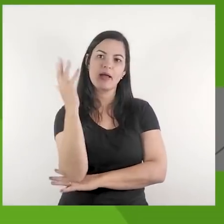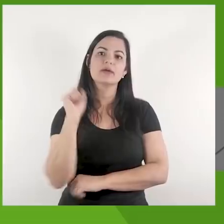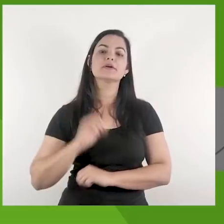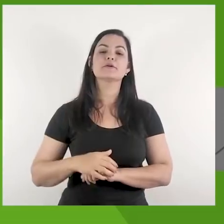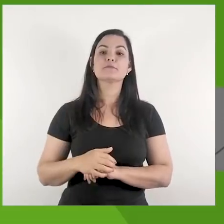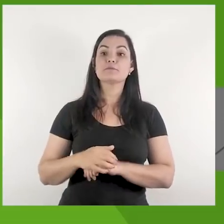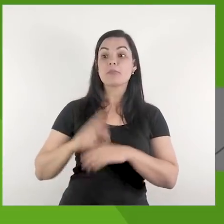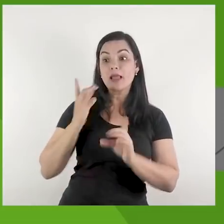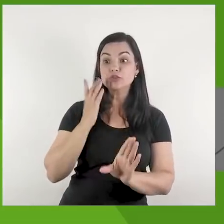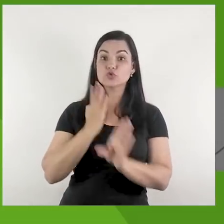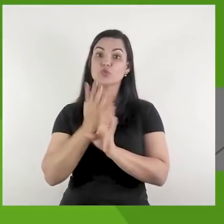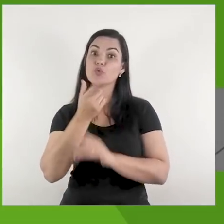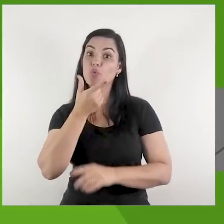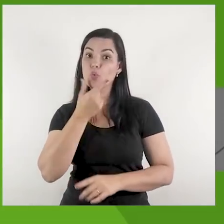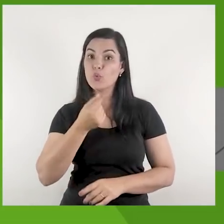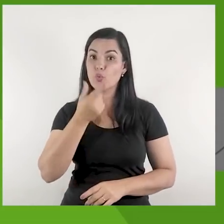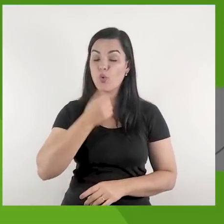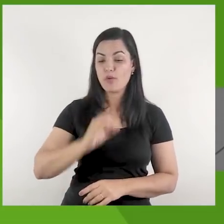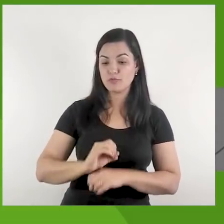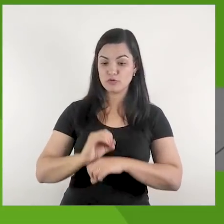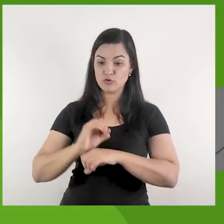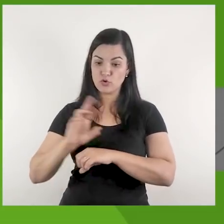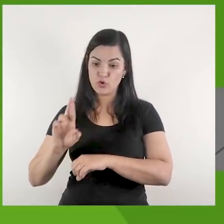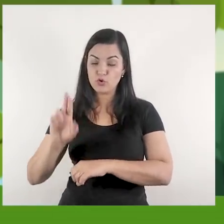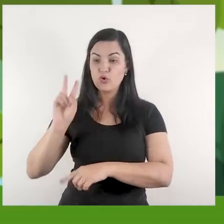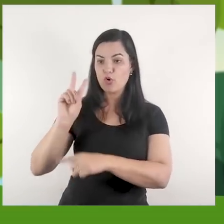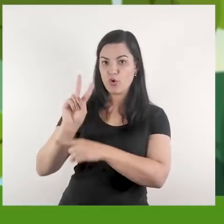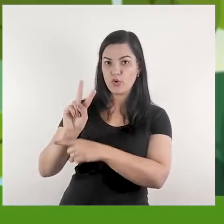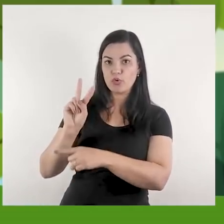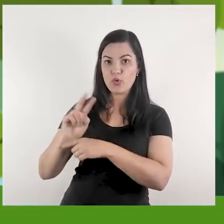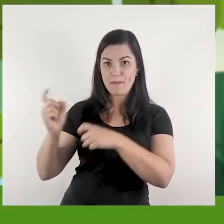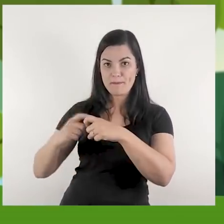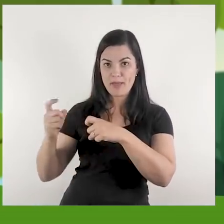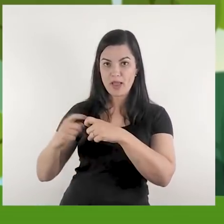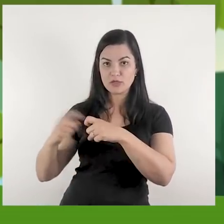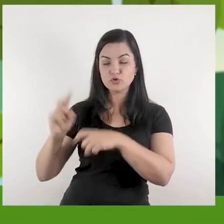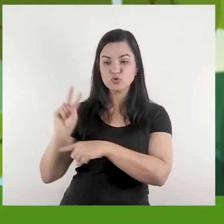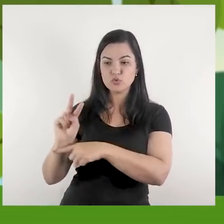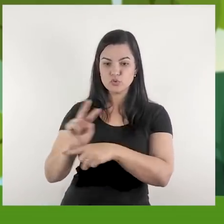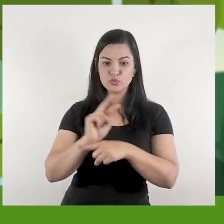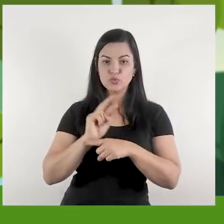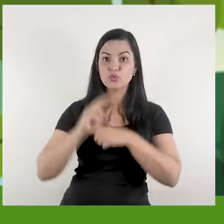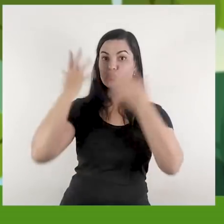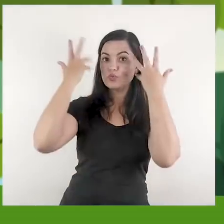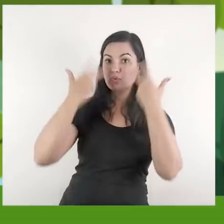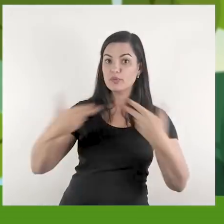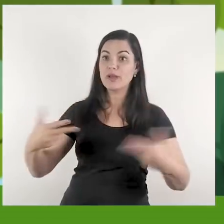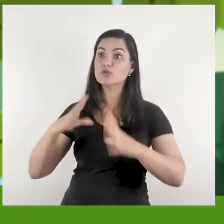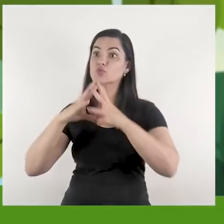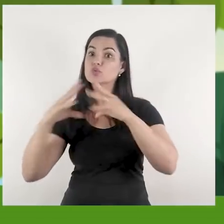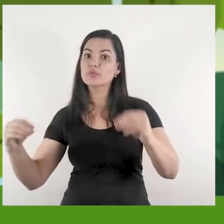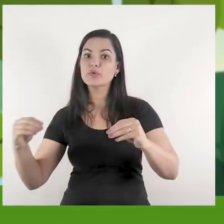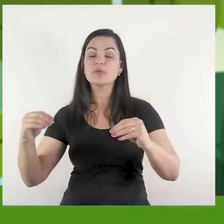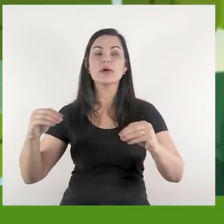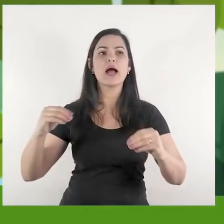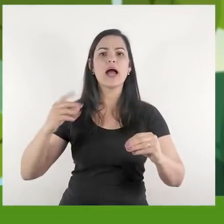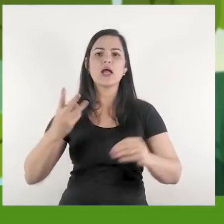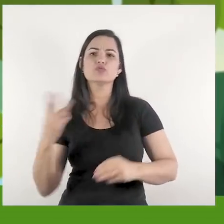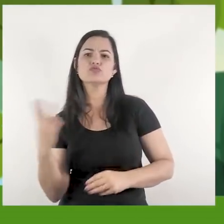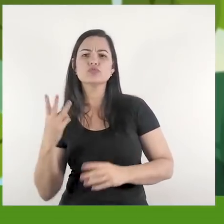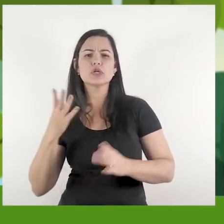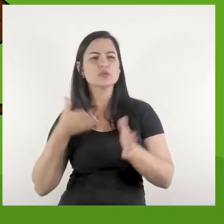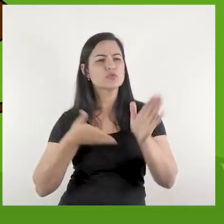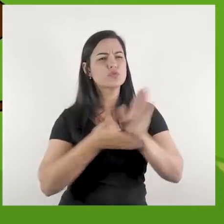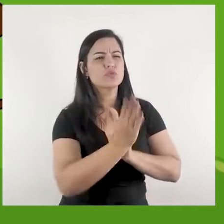que cuidava dos bichos do parque desapareceu. Então eles partiram em busca do doutor na Caverna das